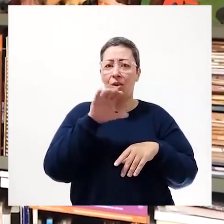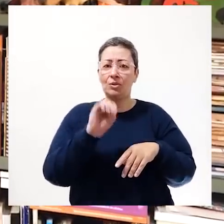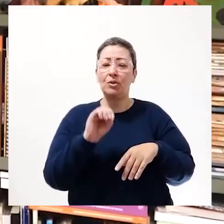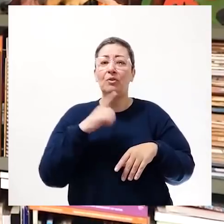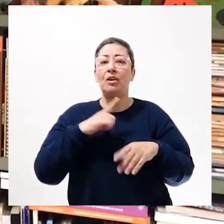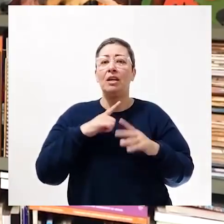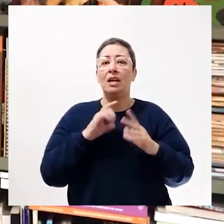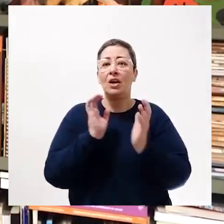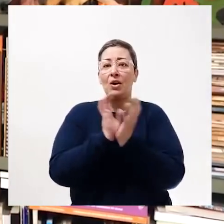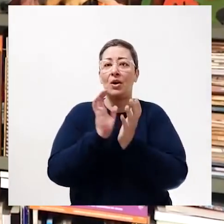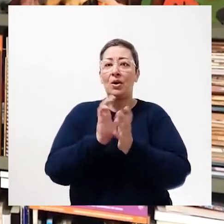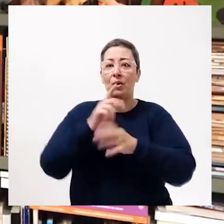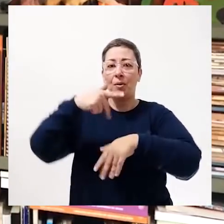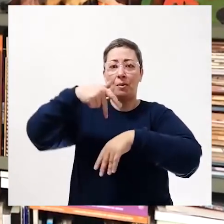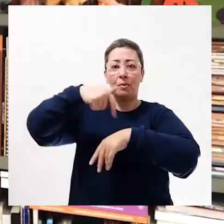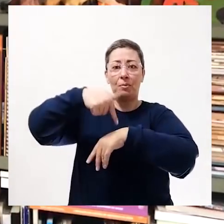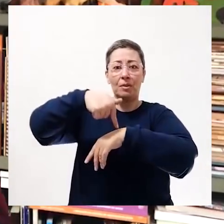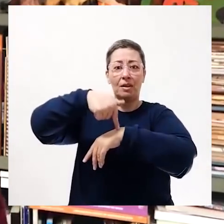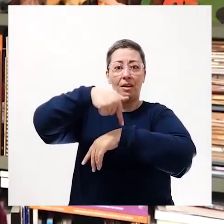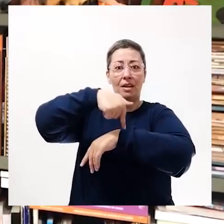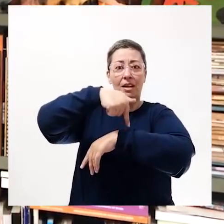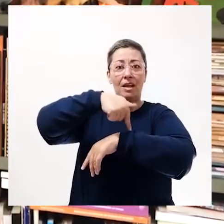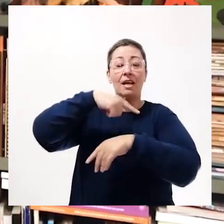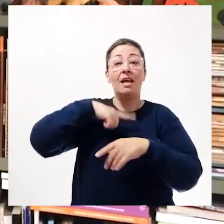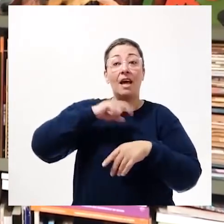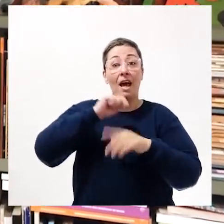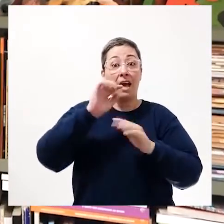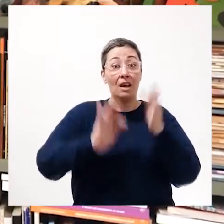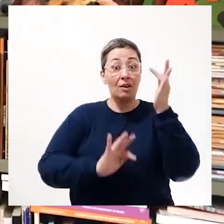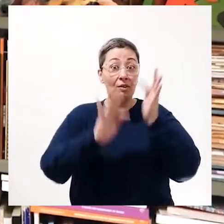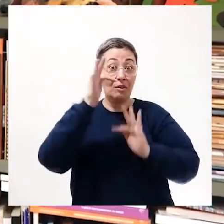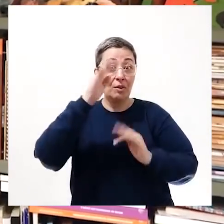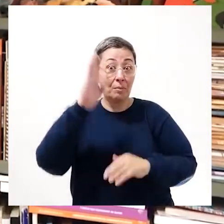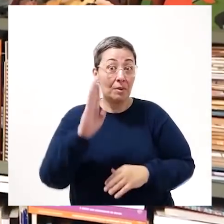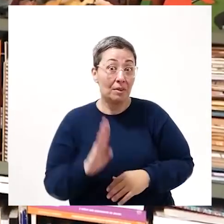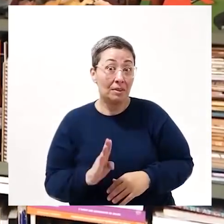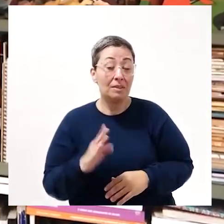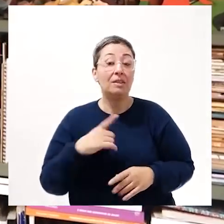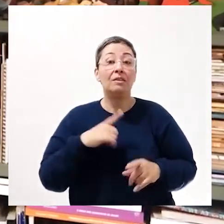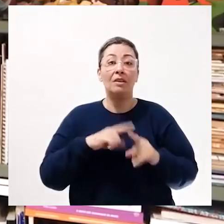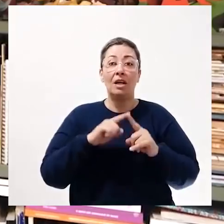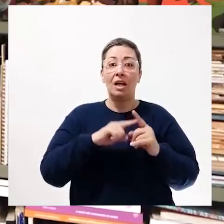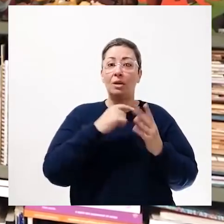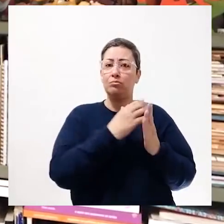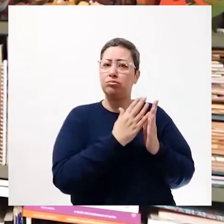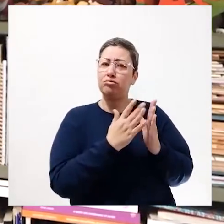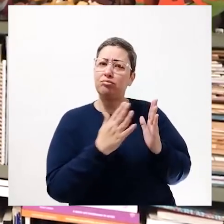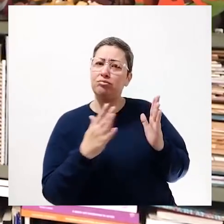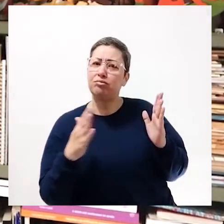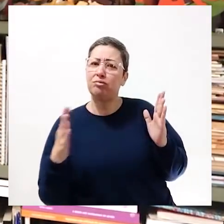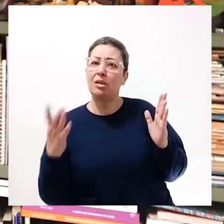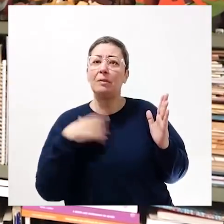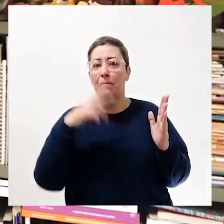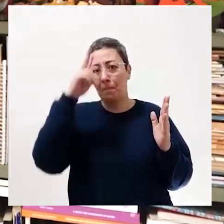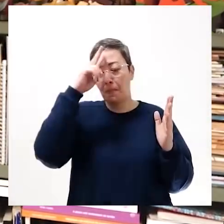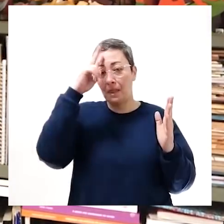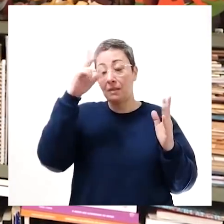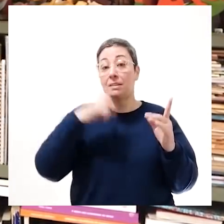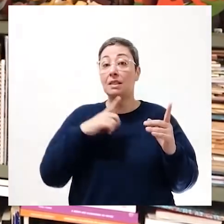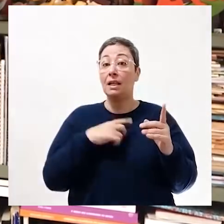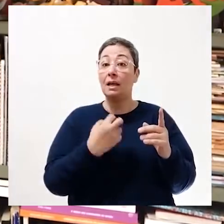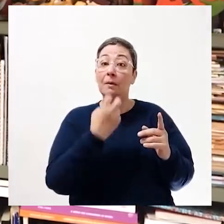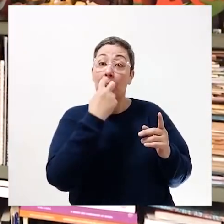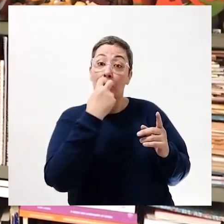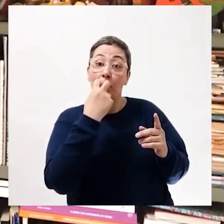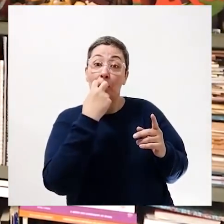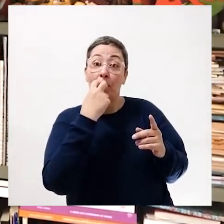Pererê. Ele pegou um personagem, o Saci Pererê, que é do folclore brasileiro, e fez uma série muito legal. E tem